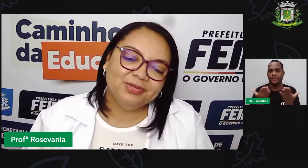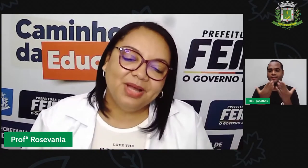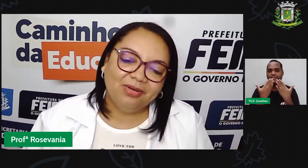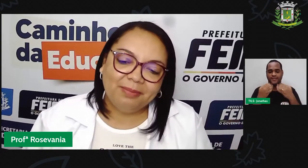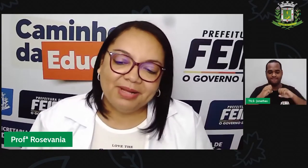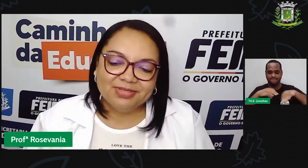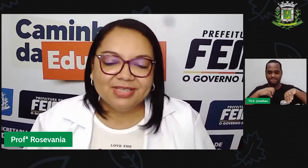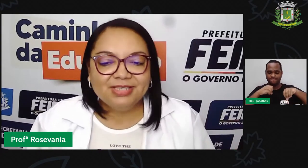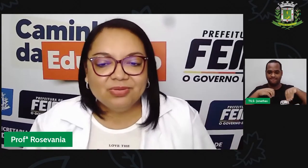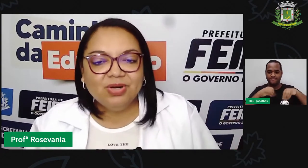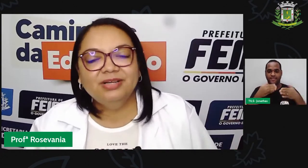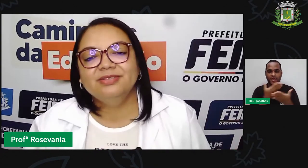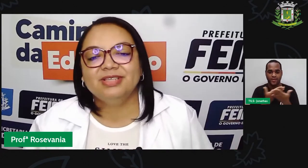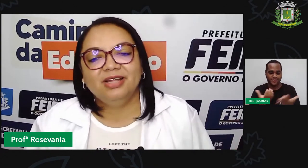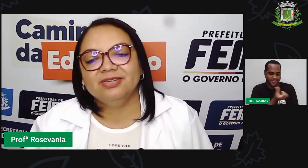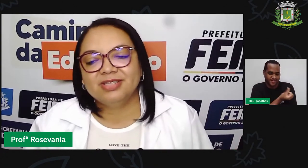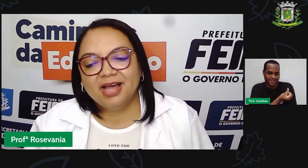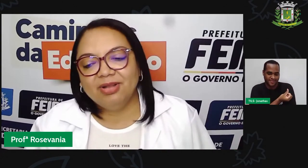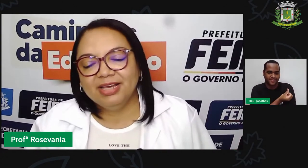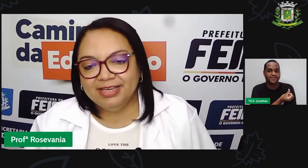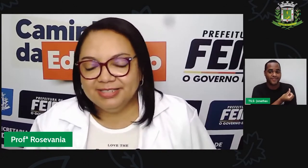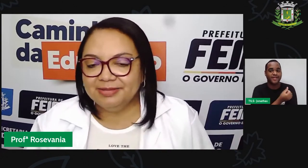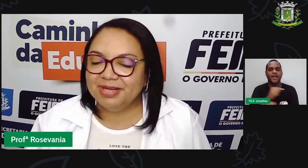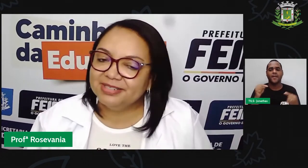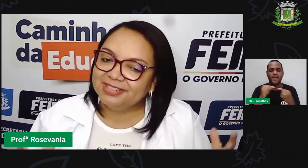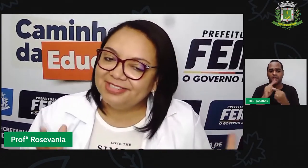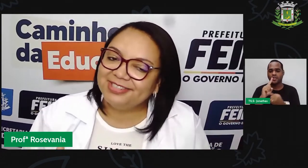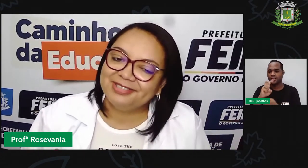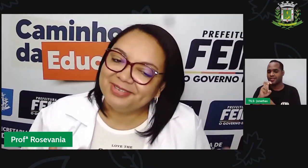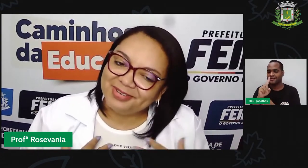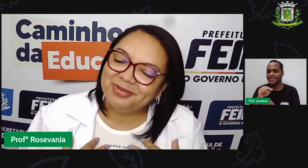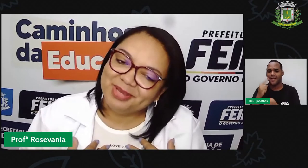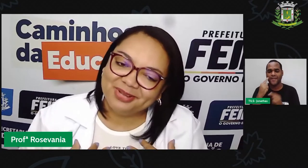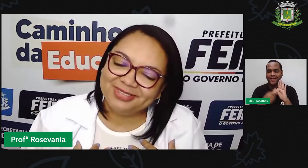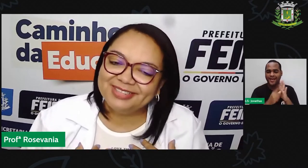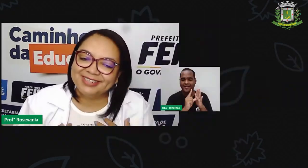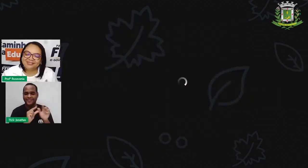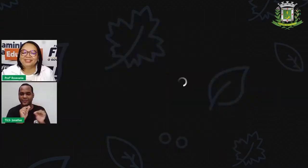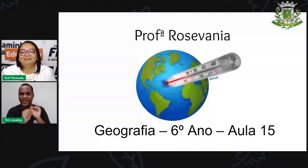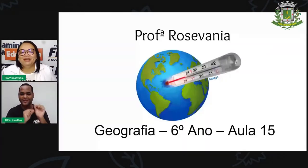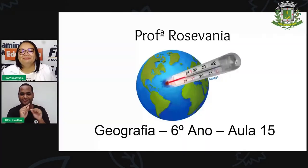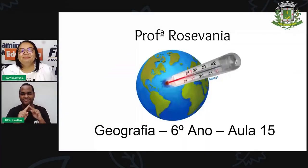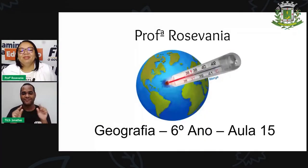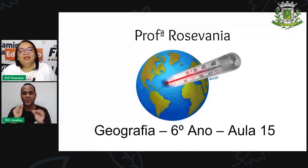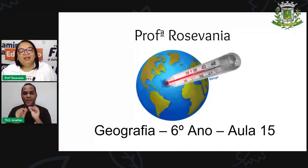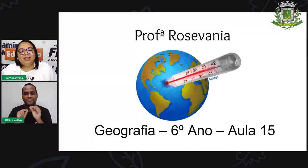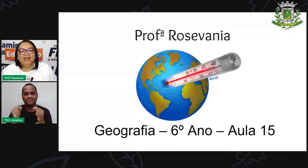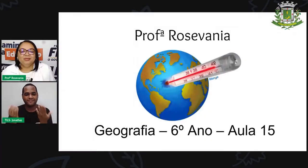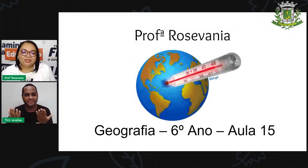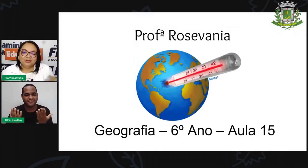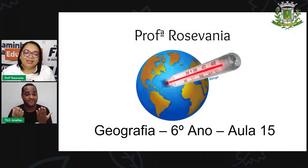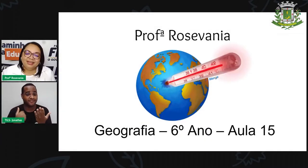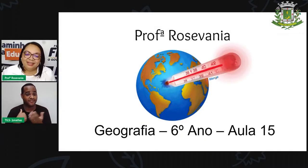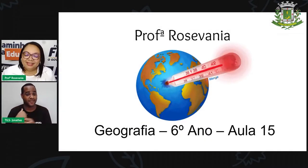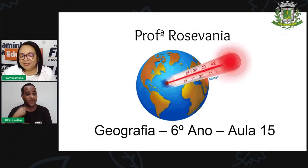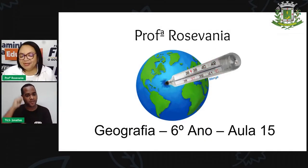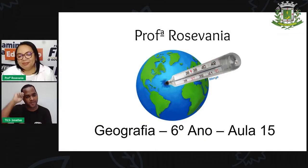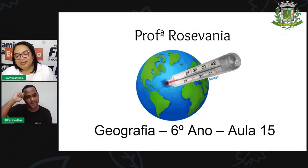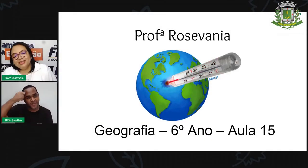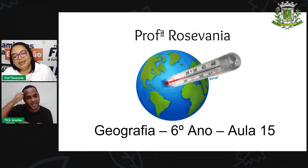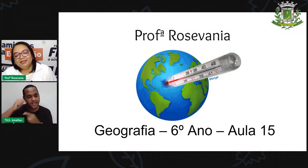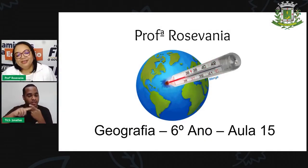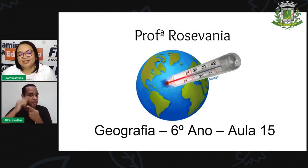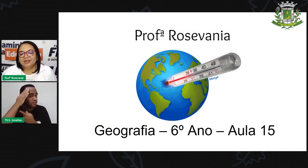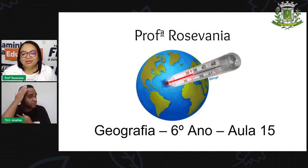mais uma aula para o sexto ano, será a nossa aula 15. Mas antes disso, eu vou me autodescrever. Eu sou negra, tenho